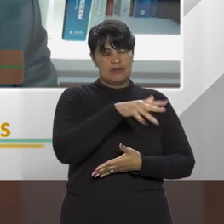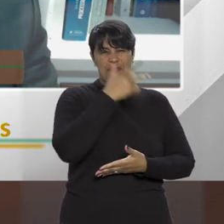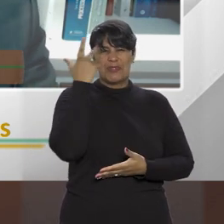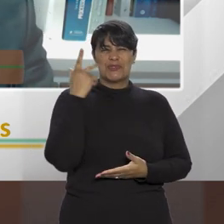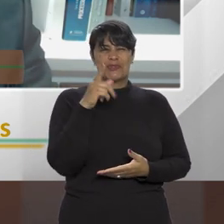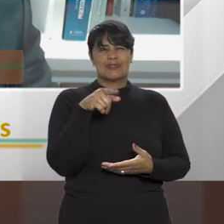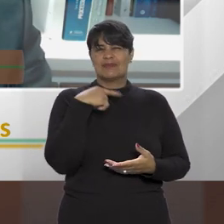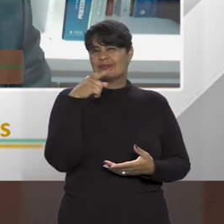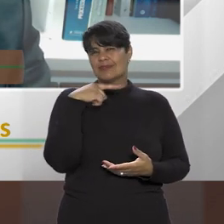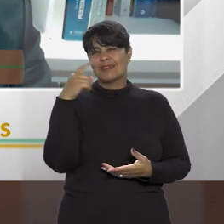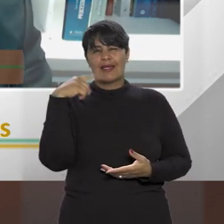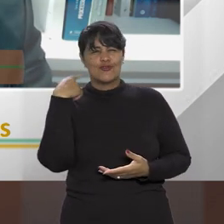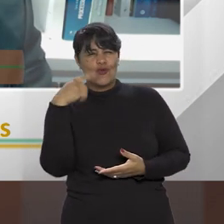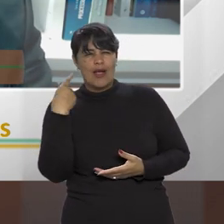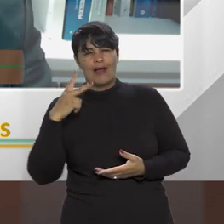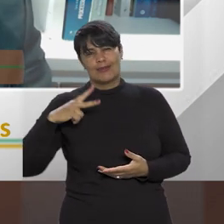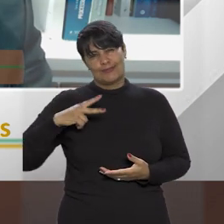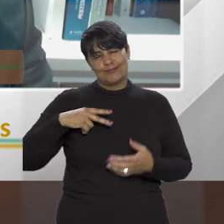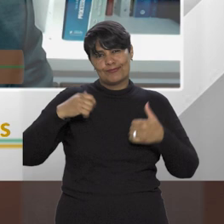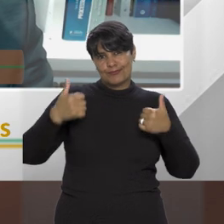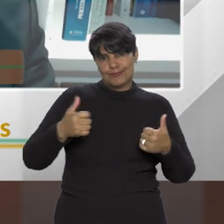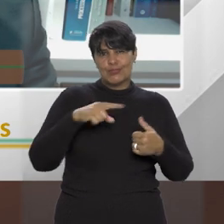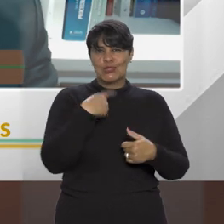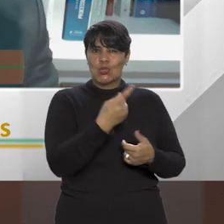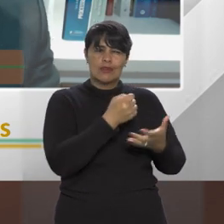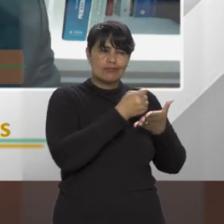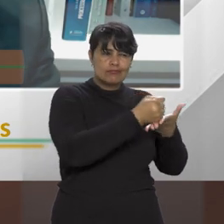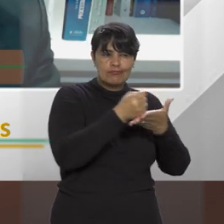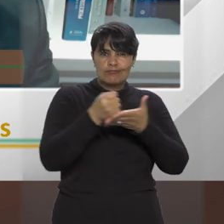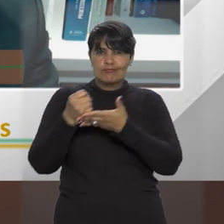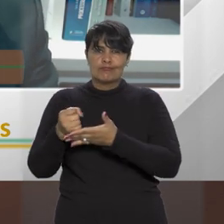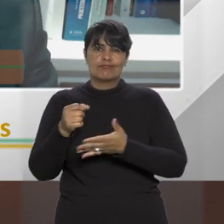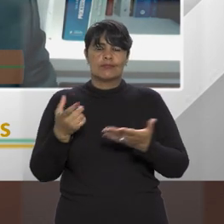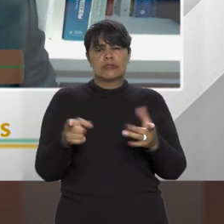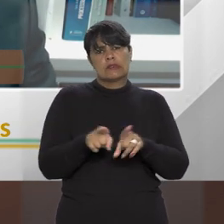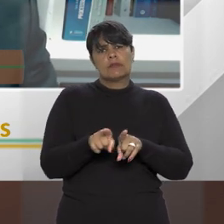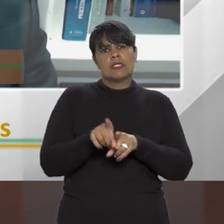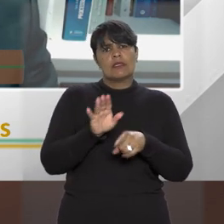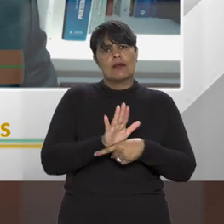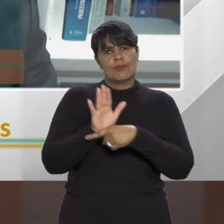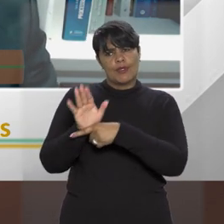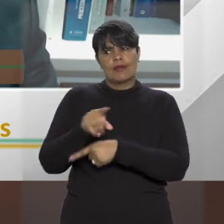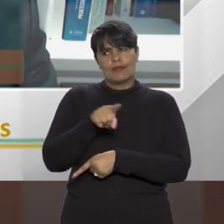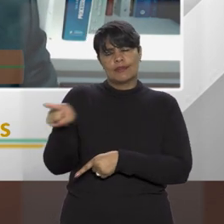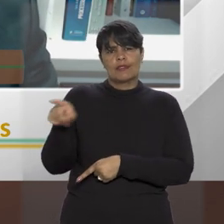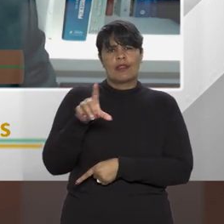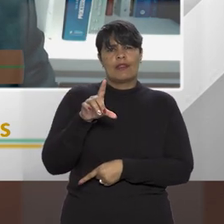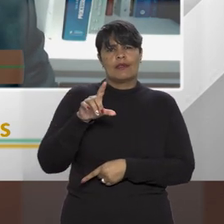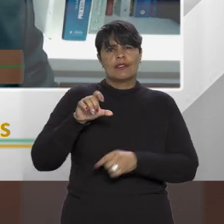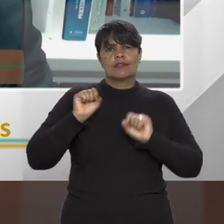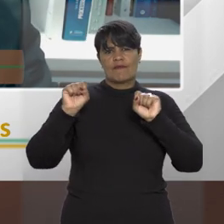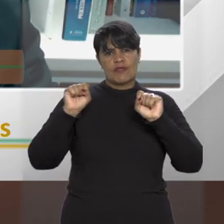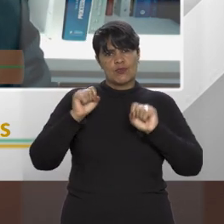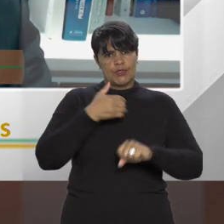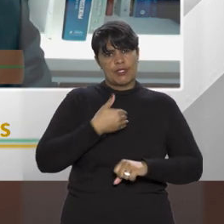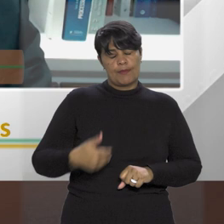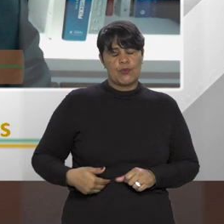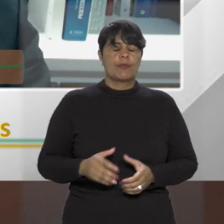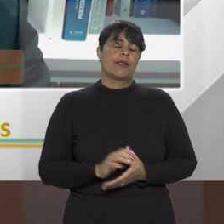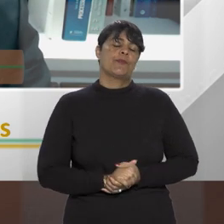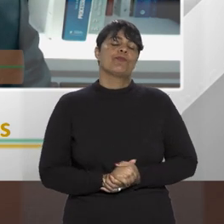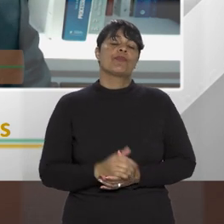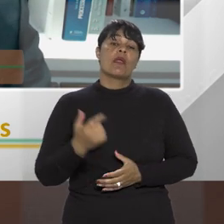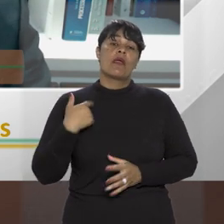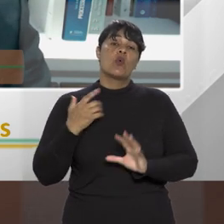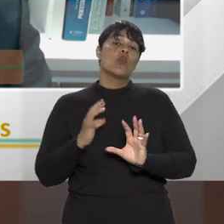Defensoria Pública, que tinha muita demanda, como tem até hoje. Eu, durante 3 anos, Fred, não sei se já te contei essa história, eu cuidei de um